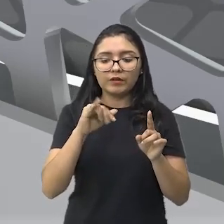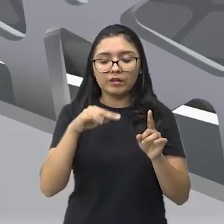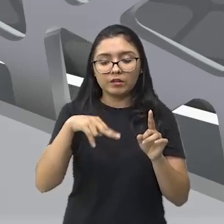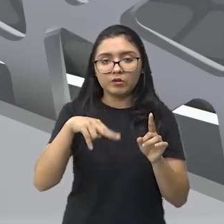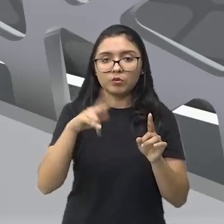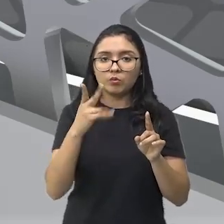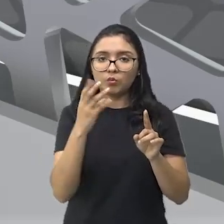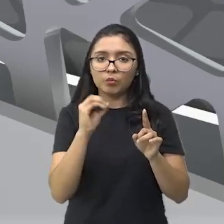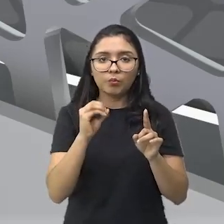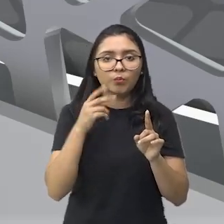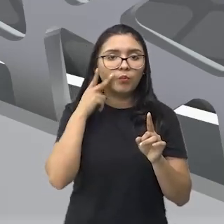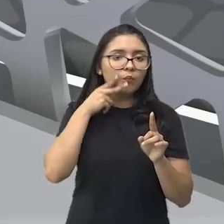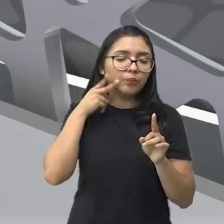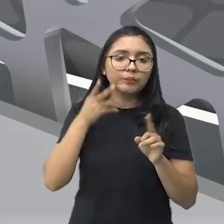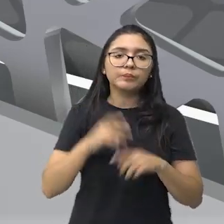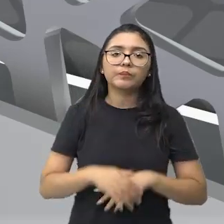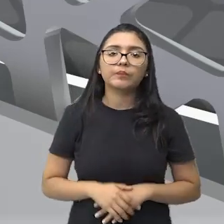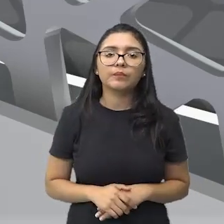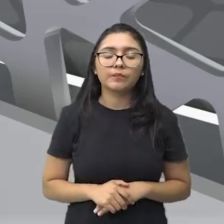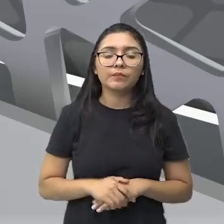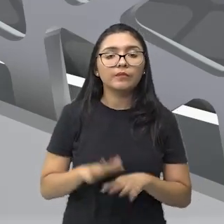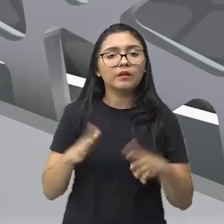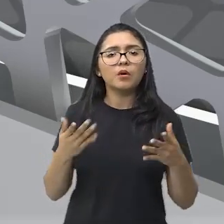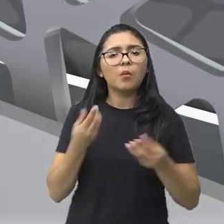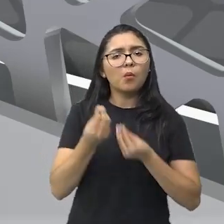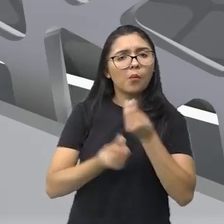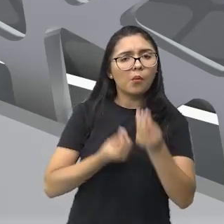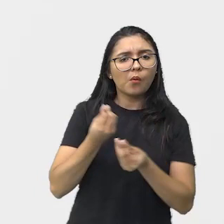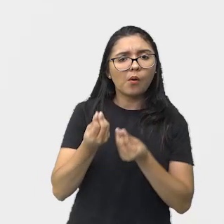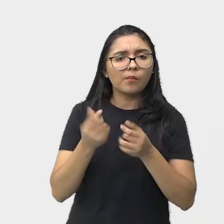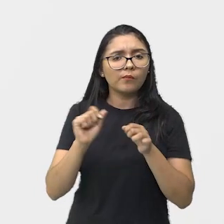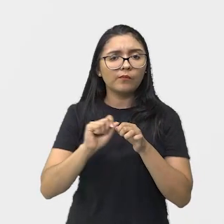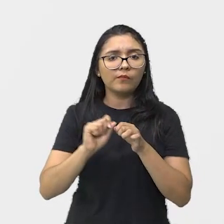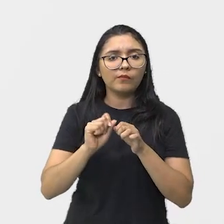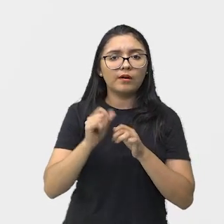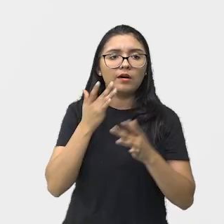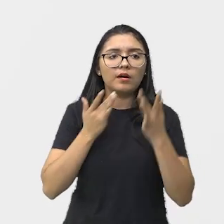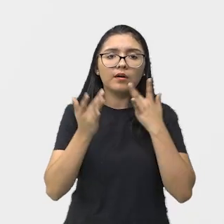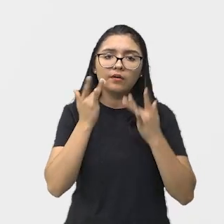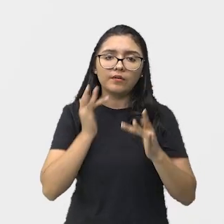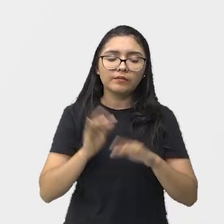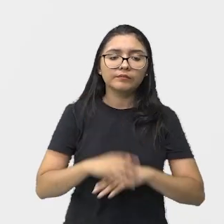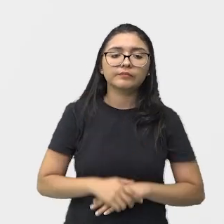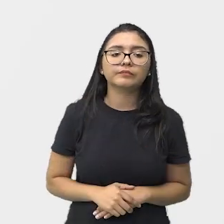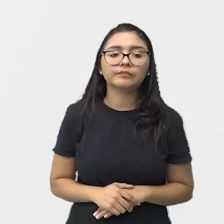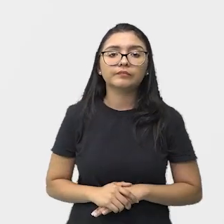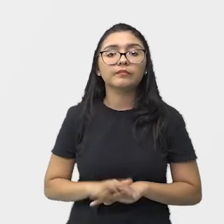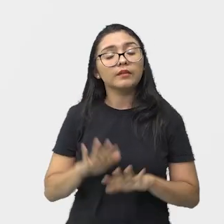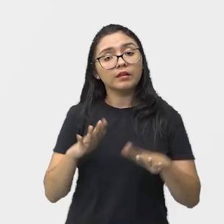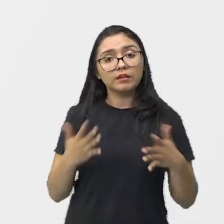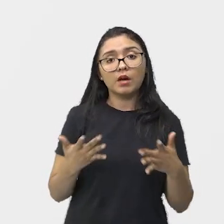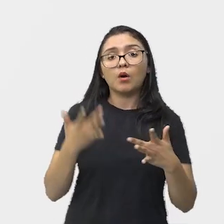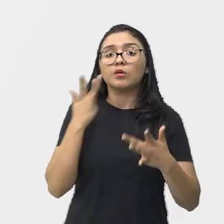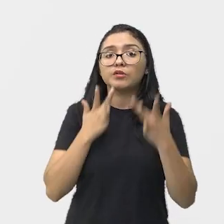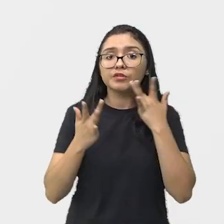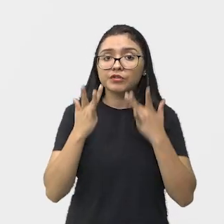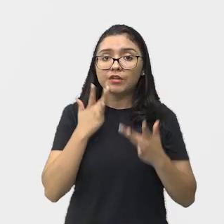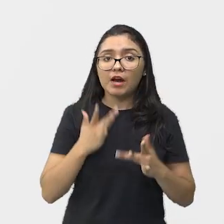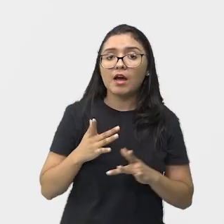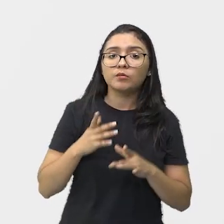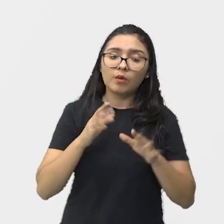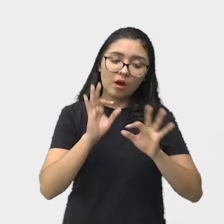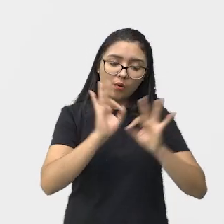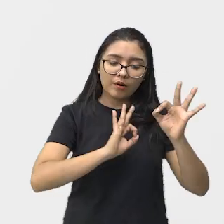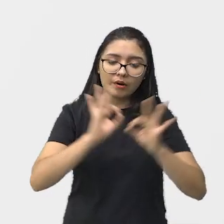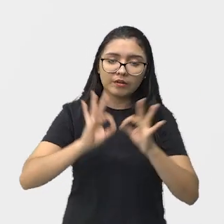fertilidade, certo? E aí, como se faz o teatro? Vamos ver? A peça teatral é organizada em cenas